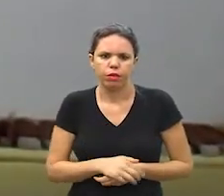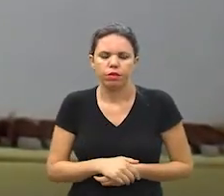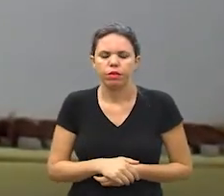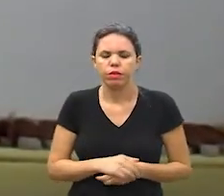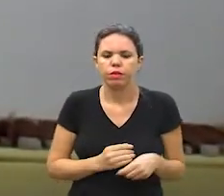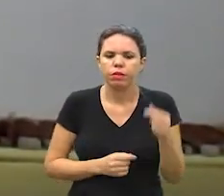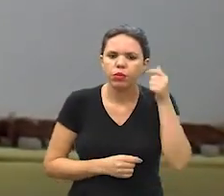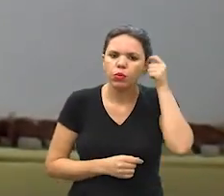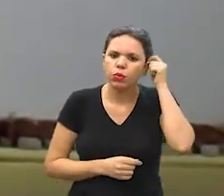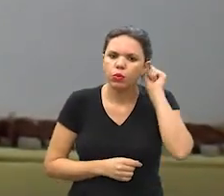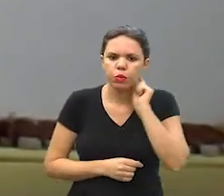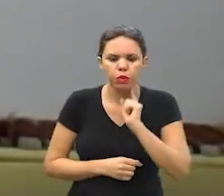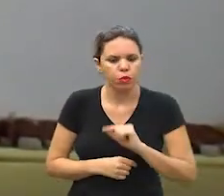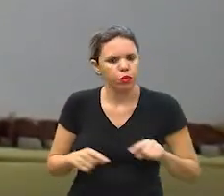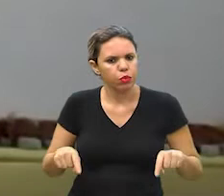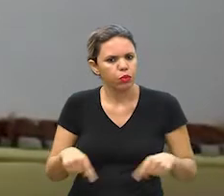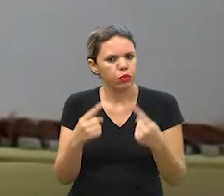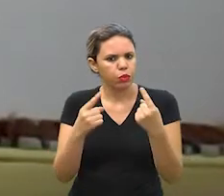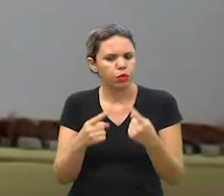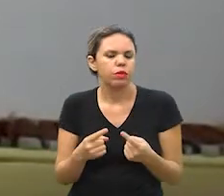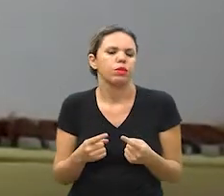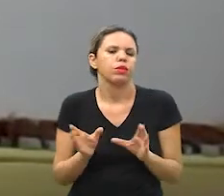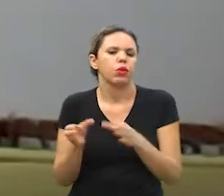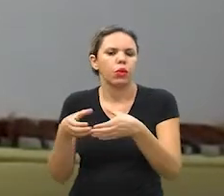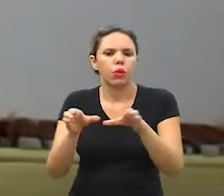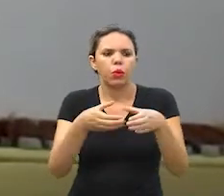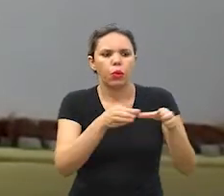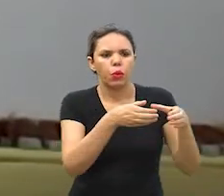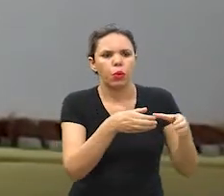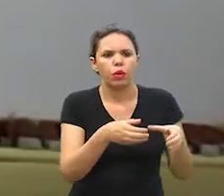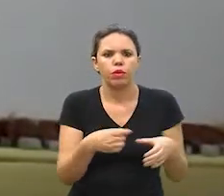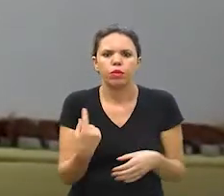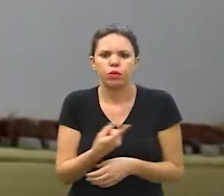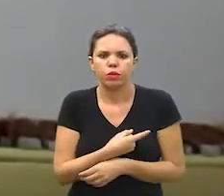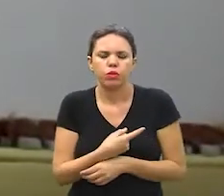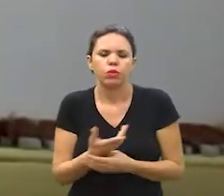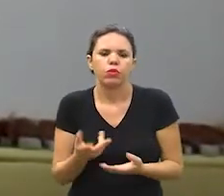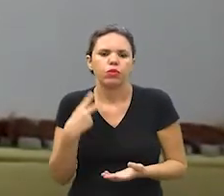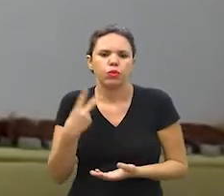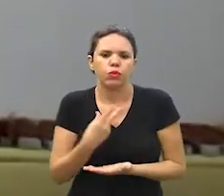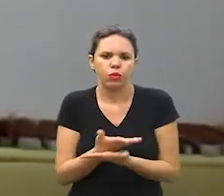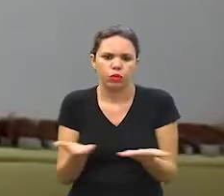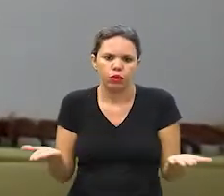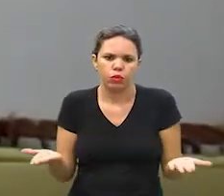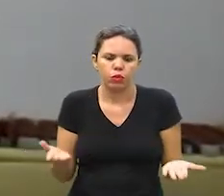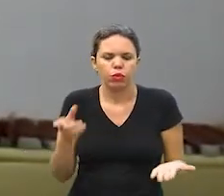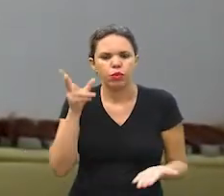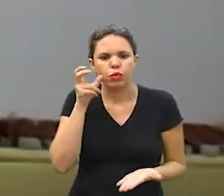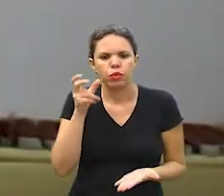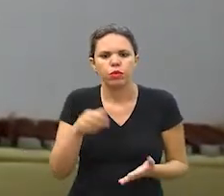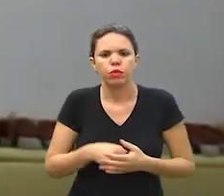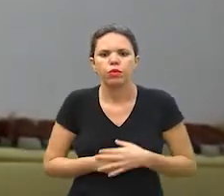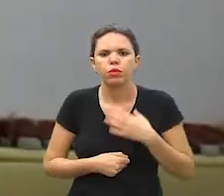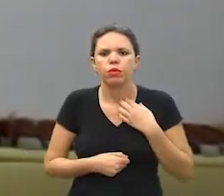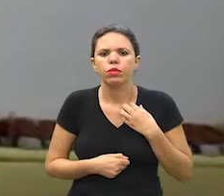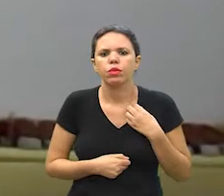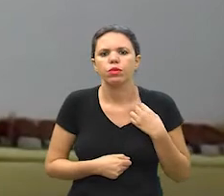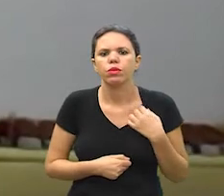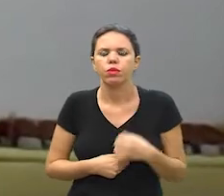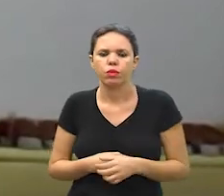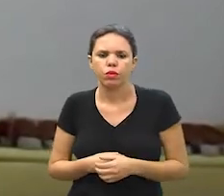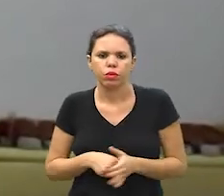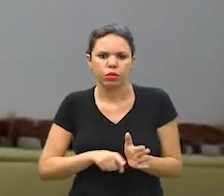Então, o desafio das comissões, nós como vereadores, escutando